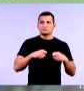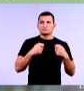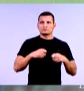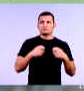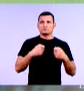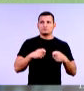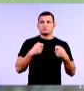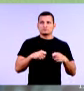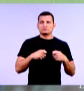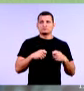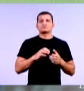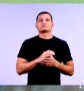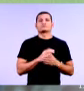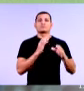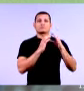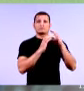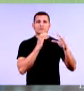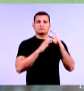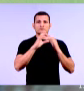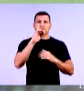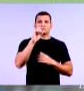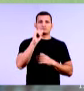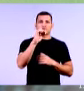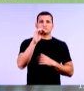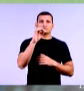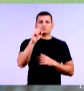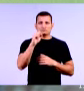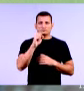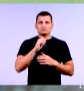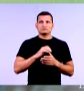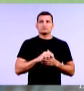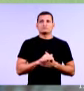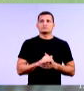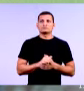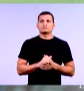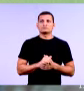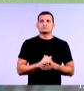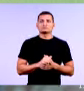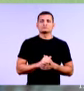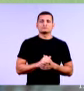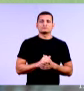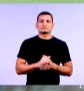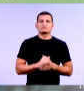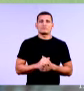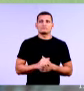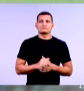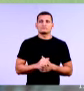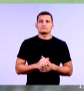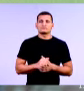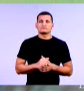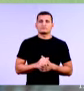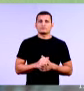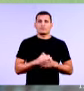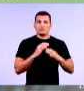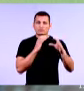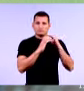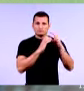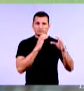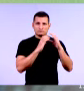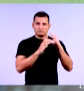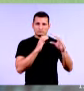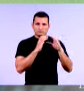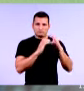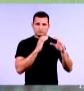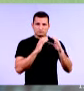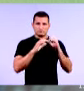é a necessidade da comunicação de dados. Muito bem. Portanto, para que a comunicação de dados